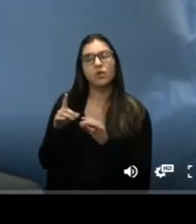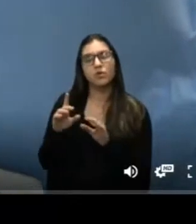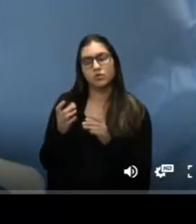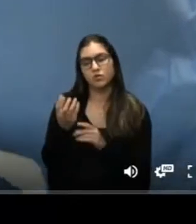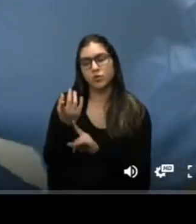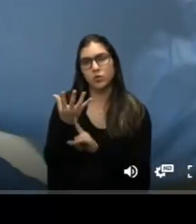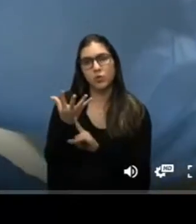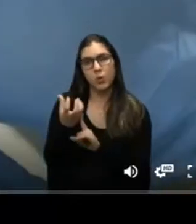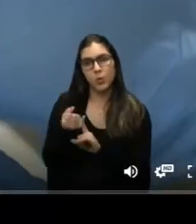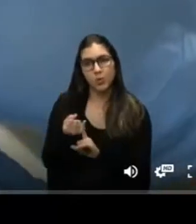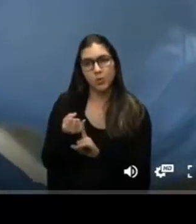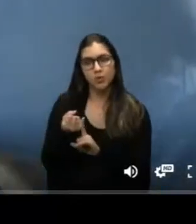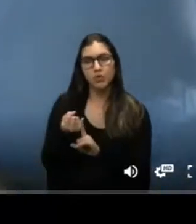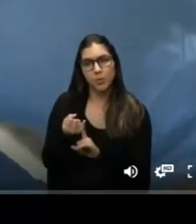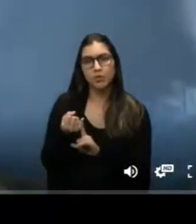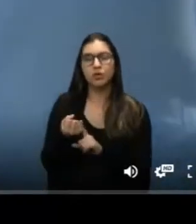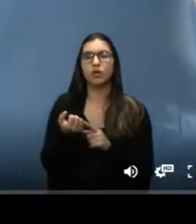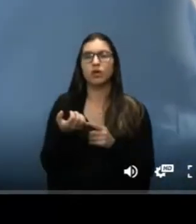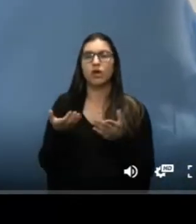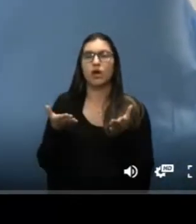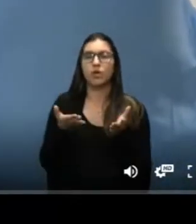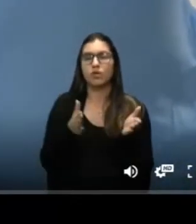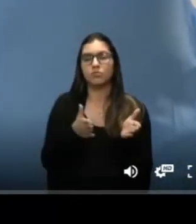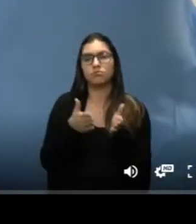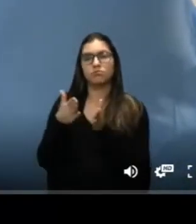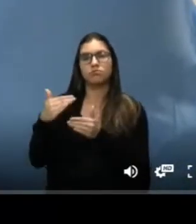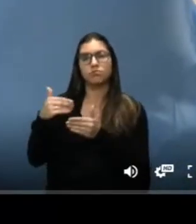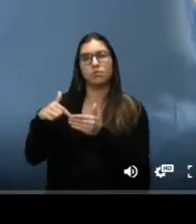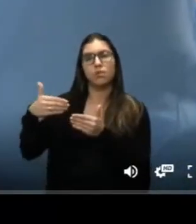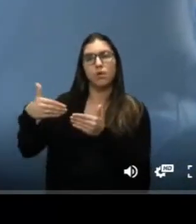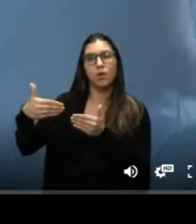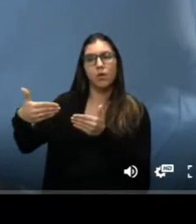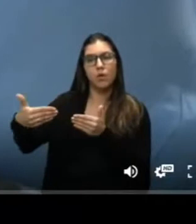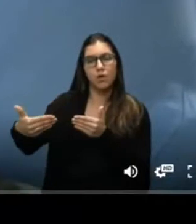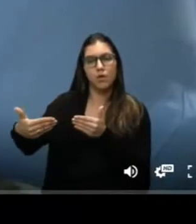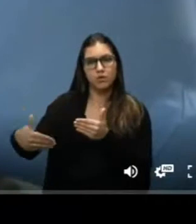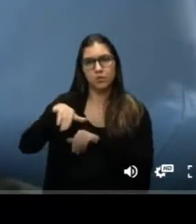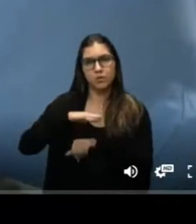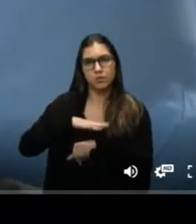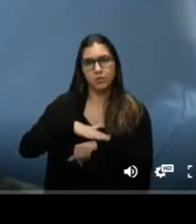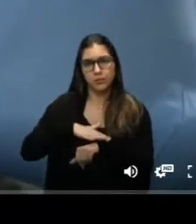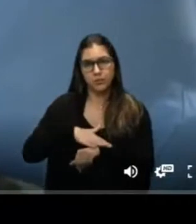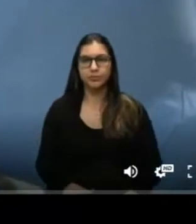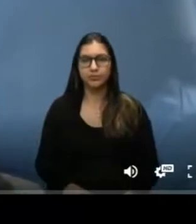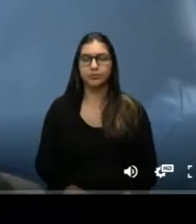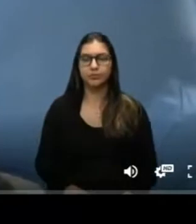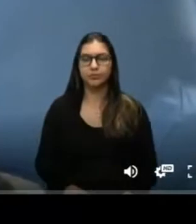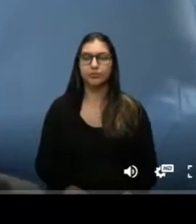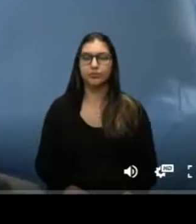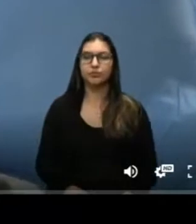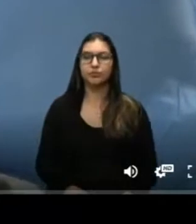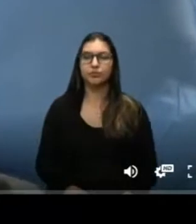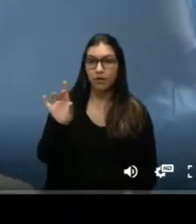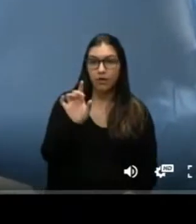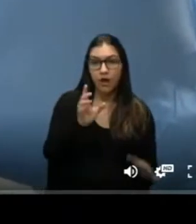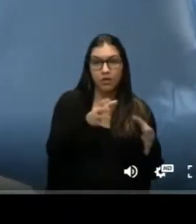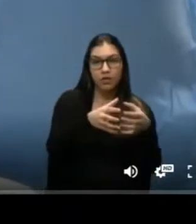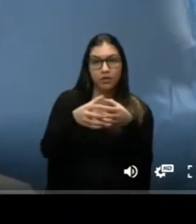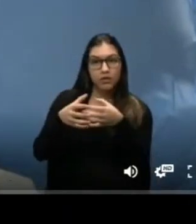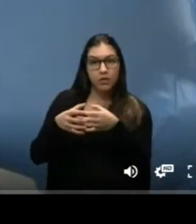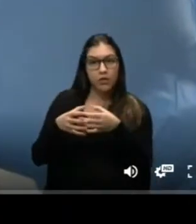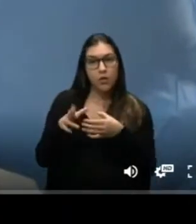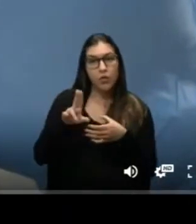então o bico de Bunsen e partimos para as próximas etapas. Tá vendo? Fechou a parte de baixo.